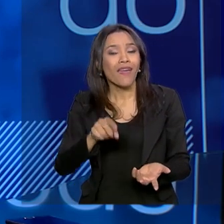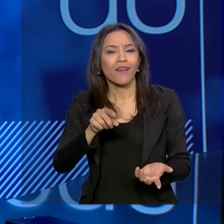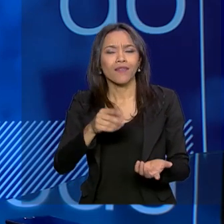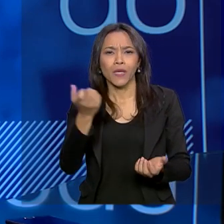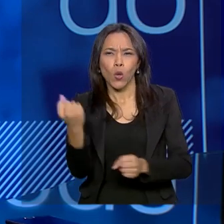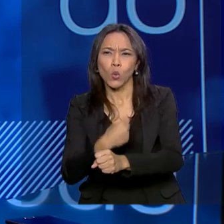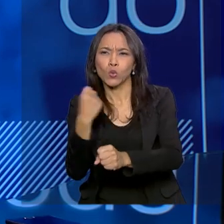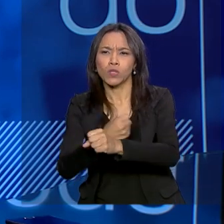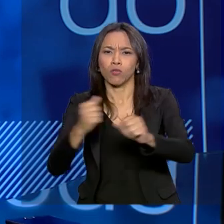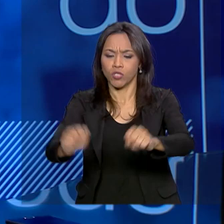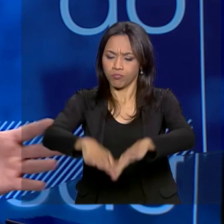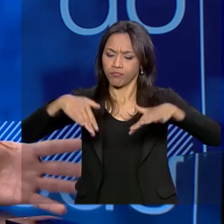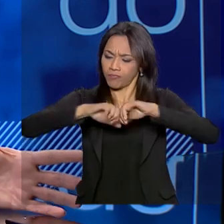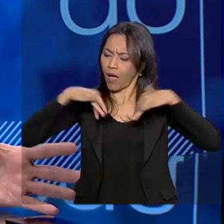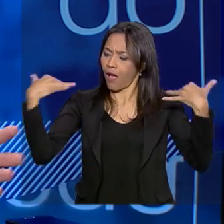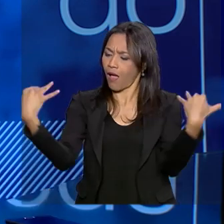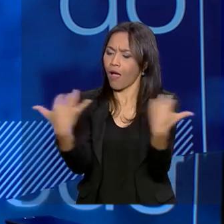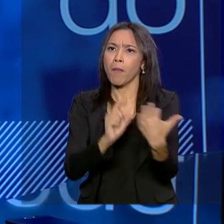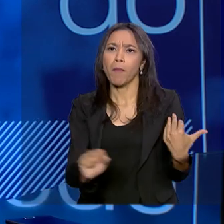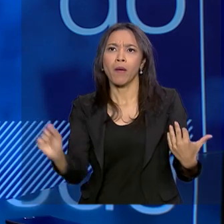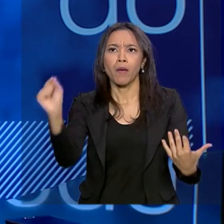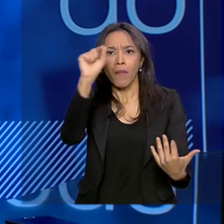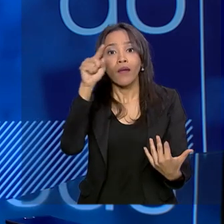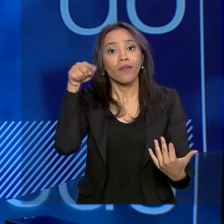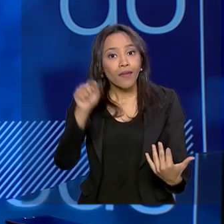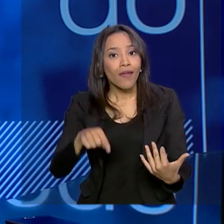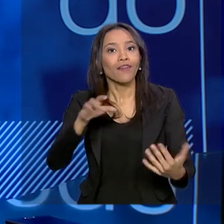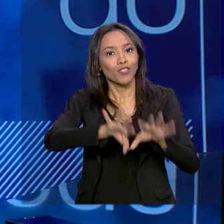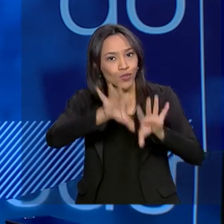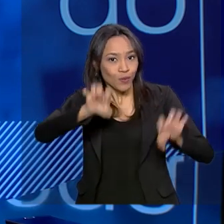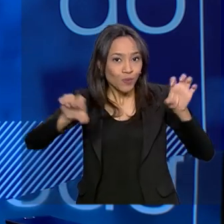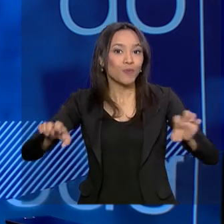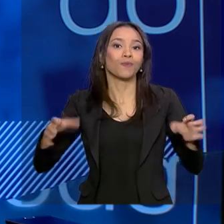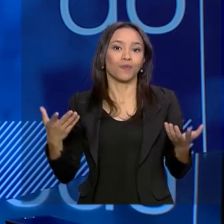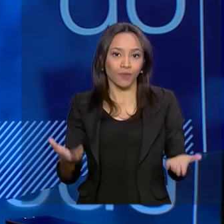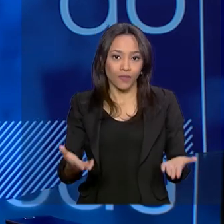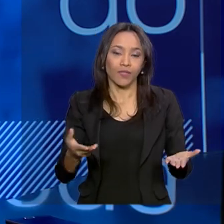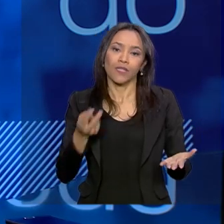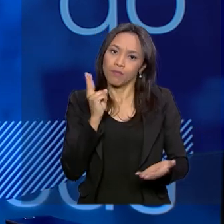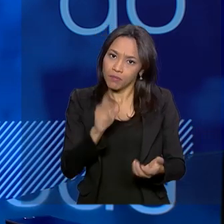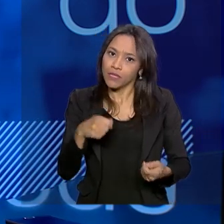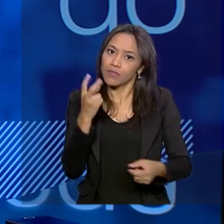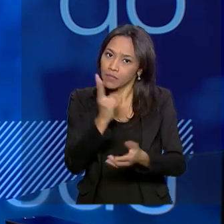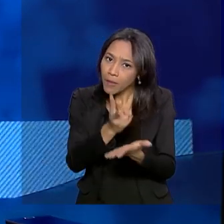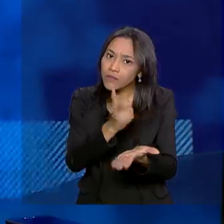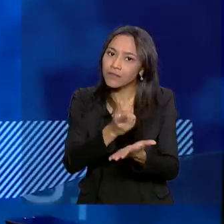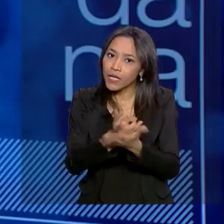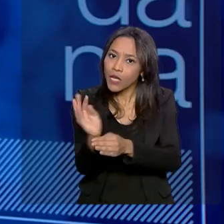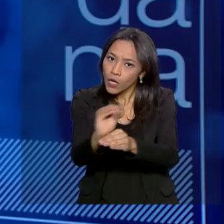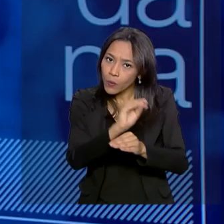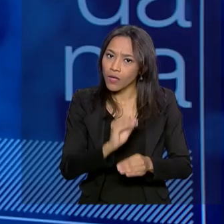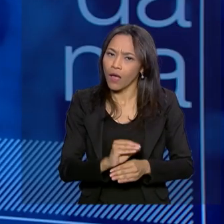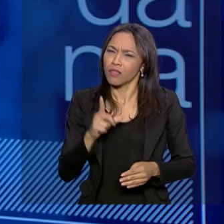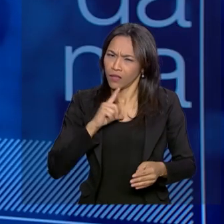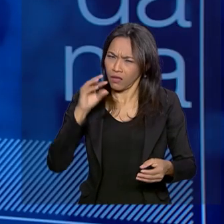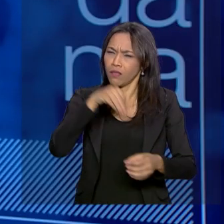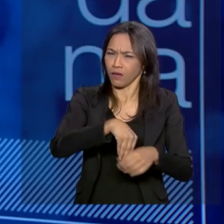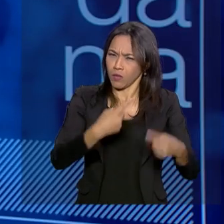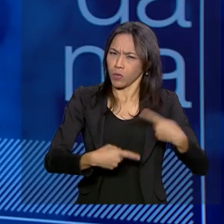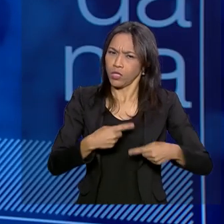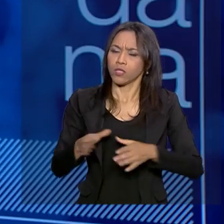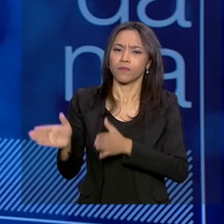e é um legado que precisa ter a manutenção da sociedade. Essa política contempla isso? Exatamente. É um